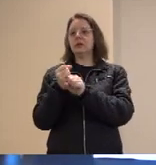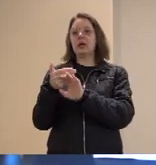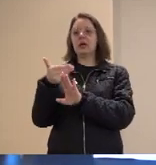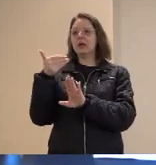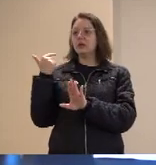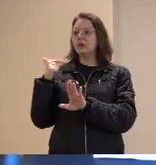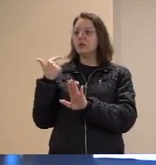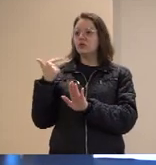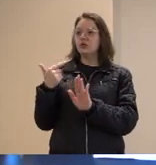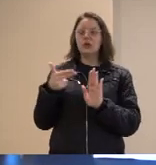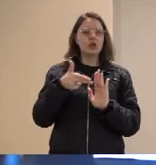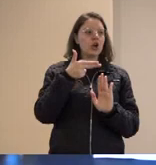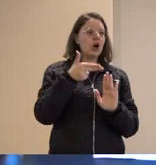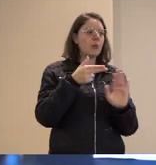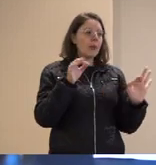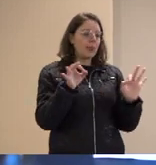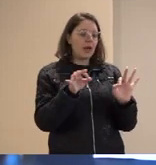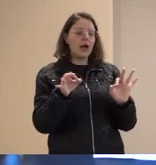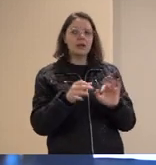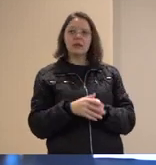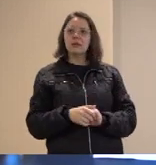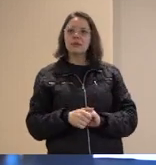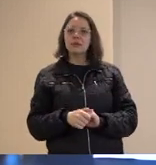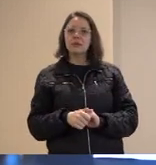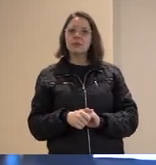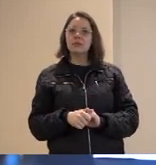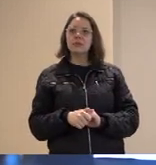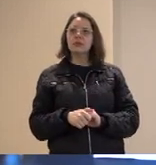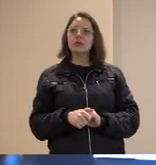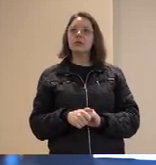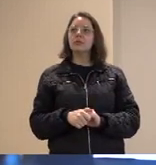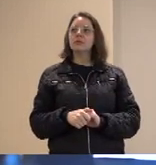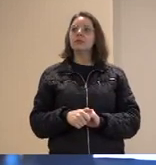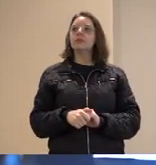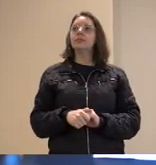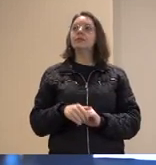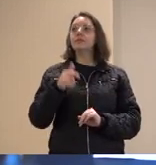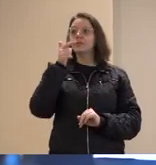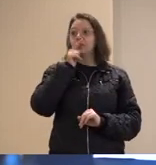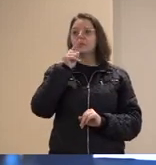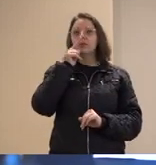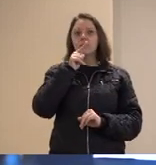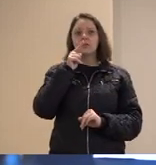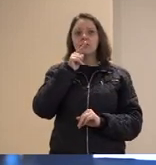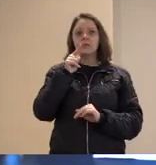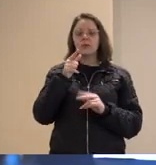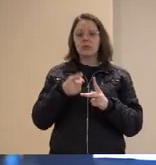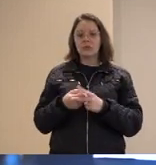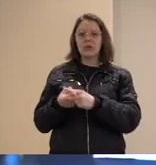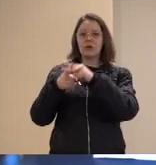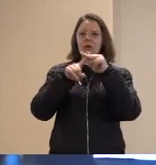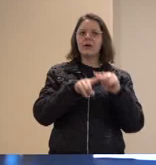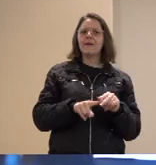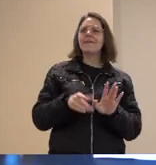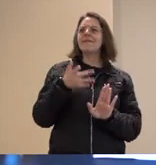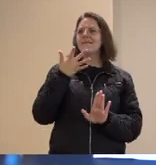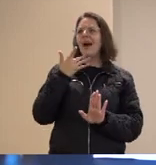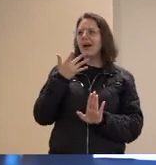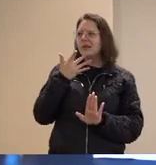norma praticamente nenhuma. Para promover o reordenamento, não é uma coisa fácil.